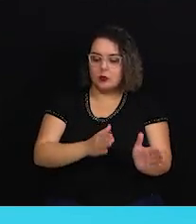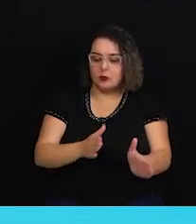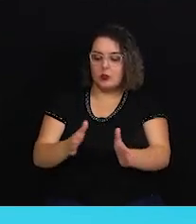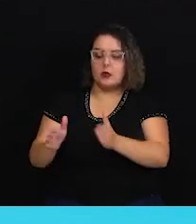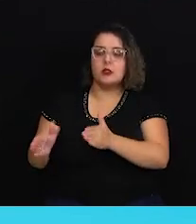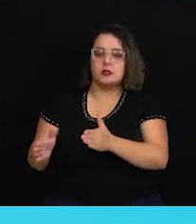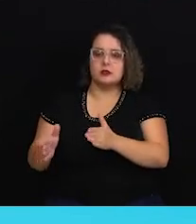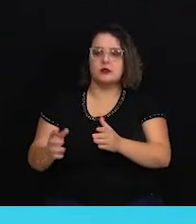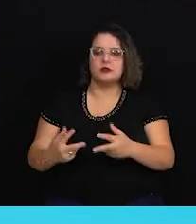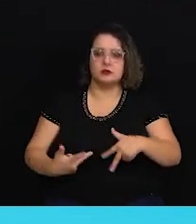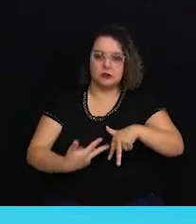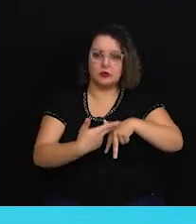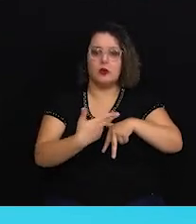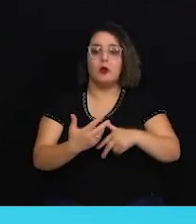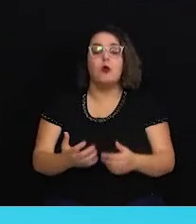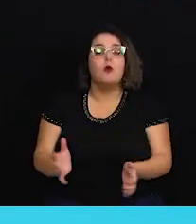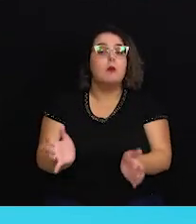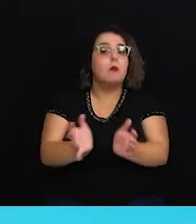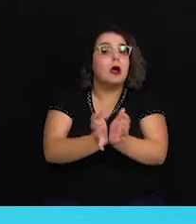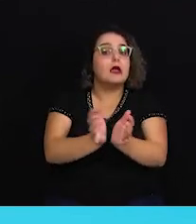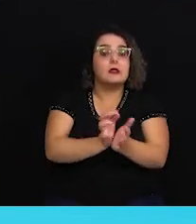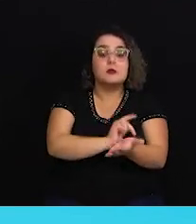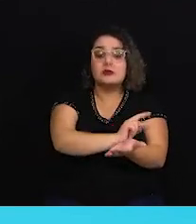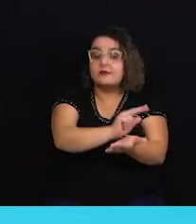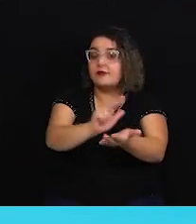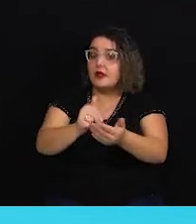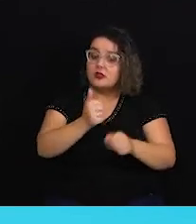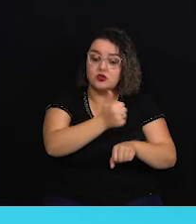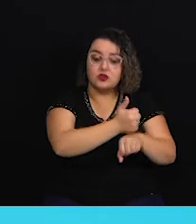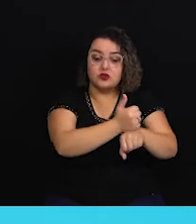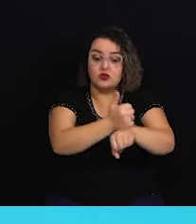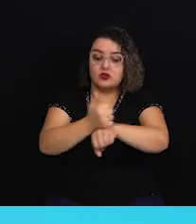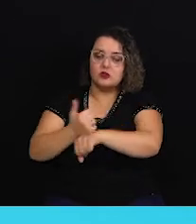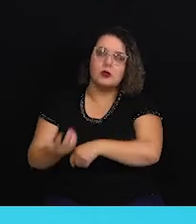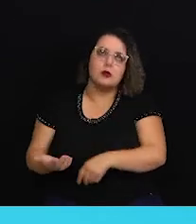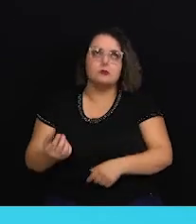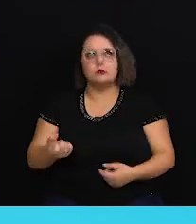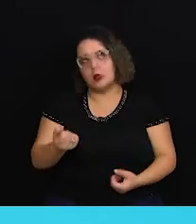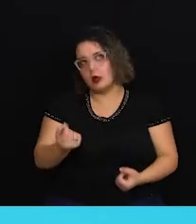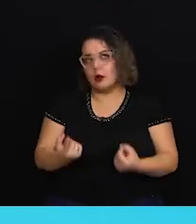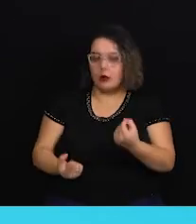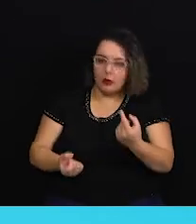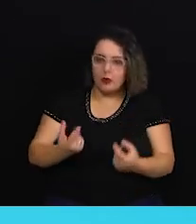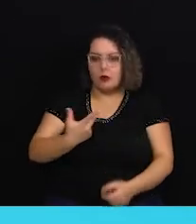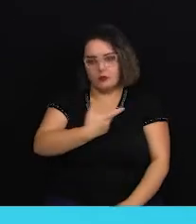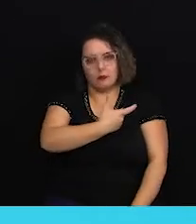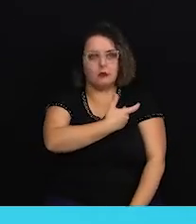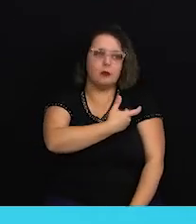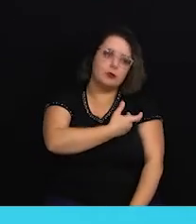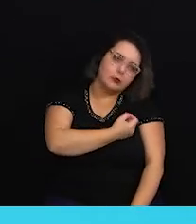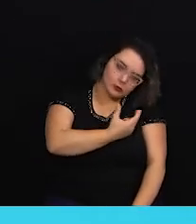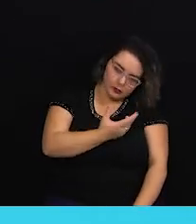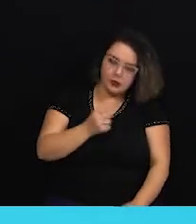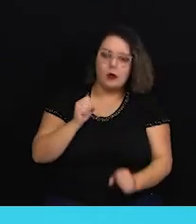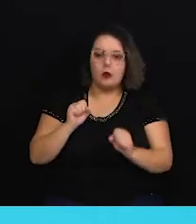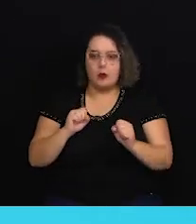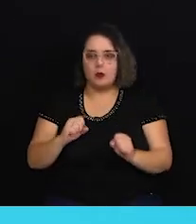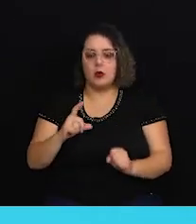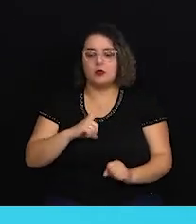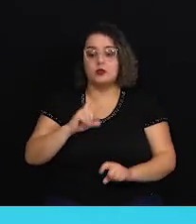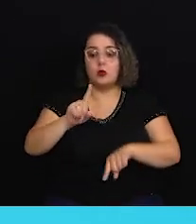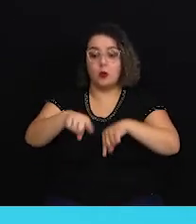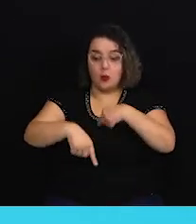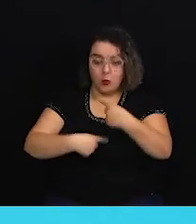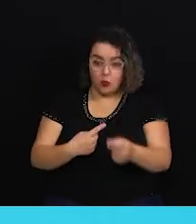depende de uma equipe multidisciplinar. Algumas anestesias, então vamos assim, além de um anestesista principal, pode ficar mais um